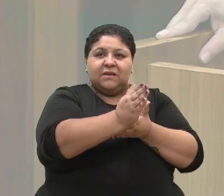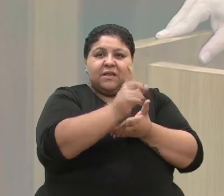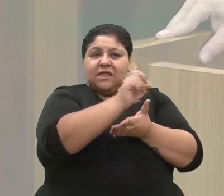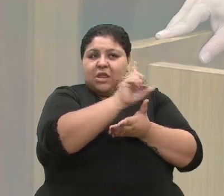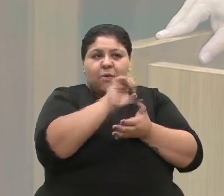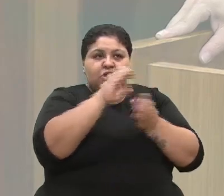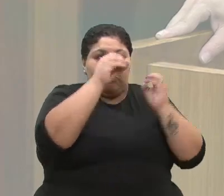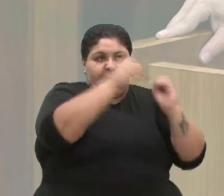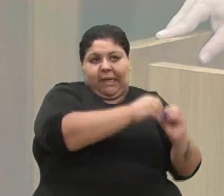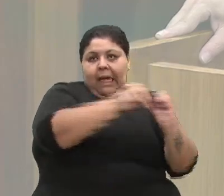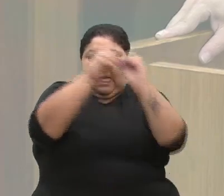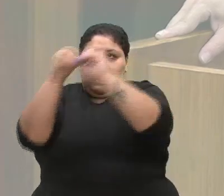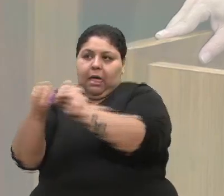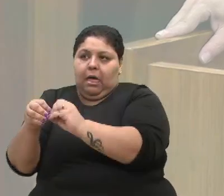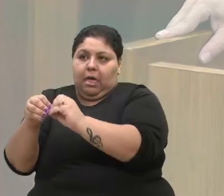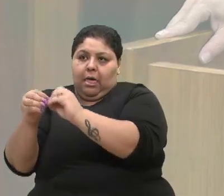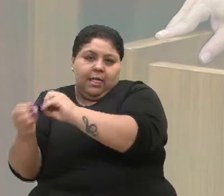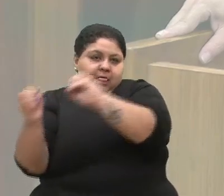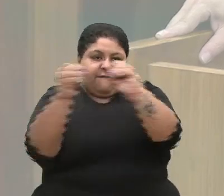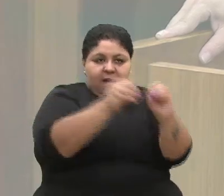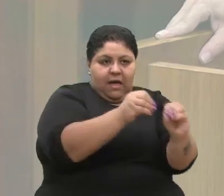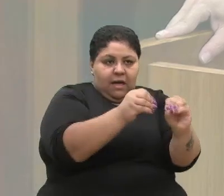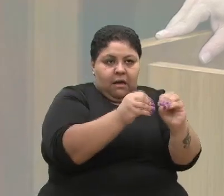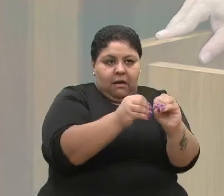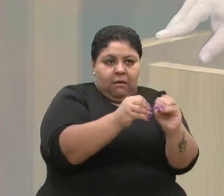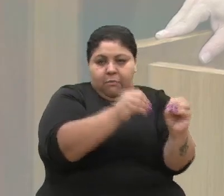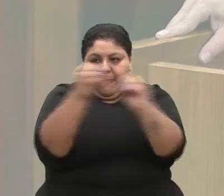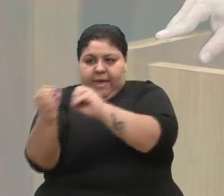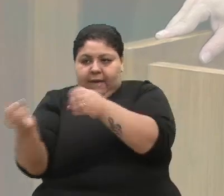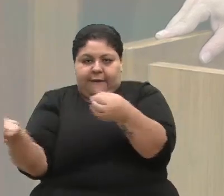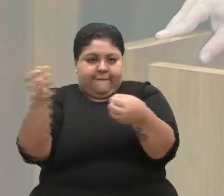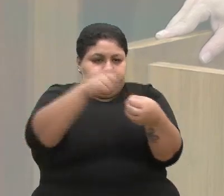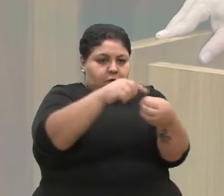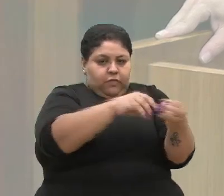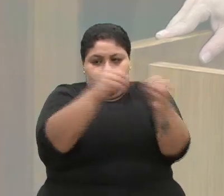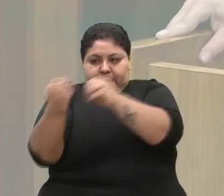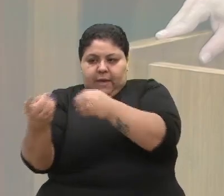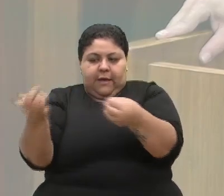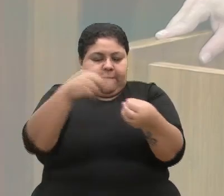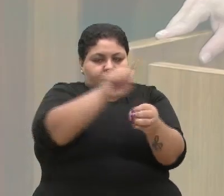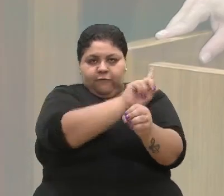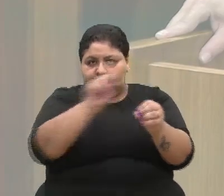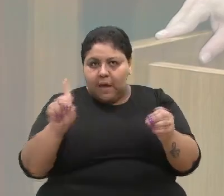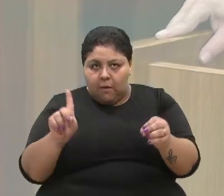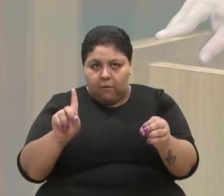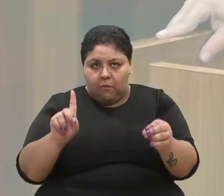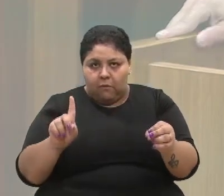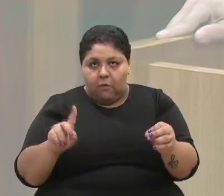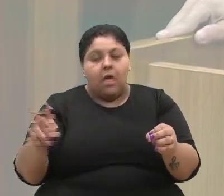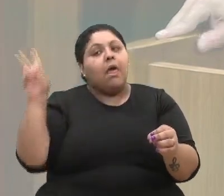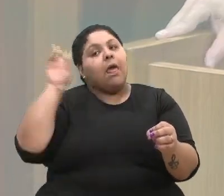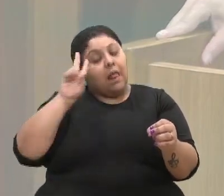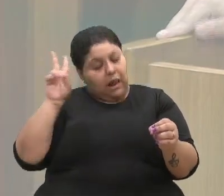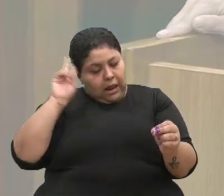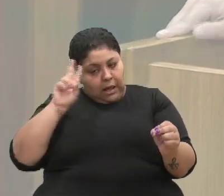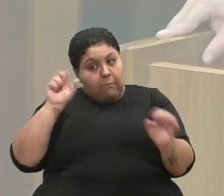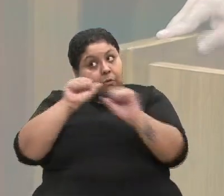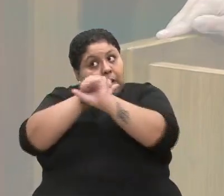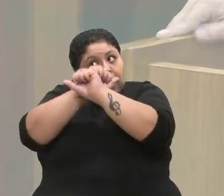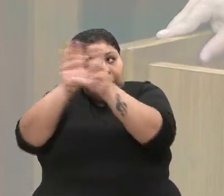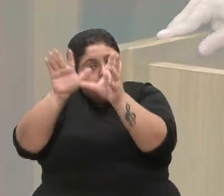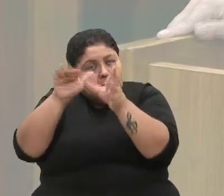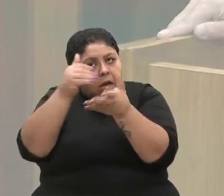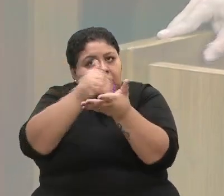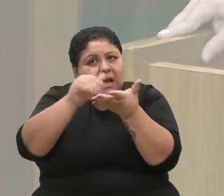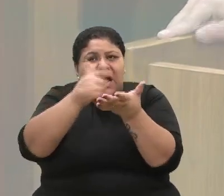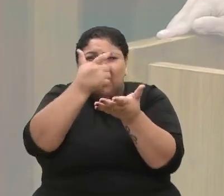e levar. Lembro também, claramente, que o secretário achou